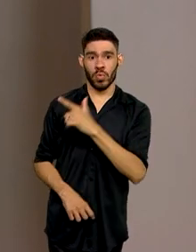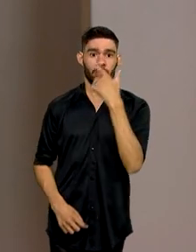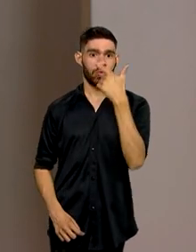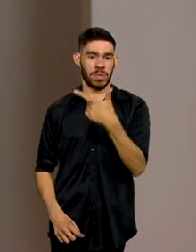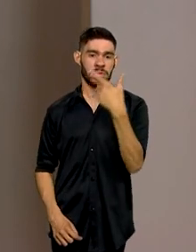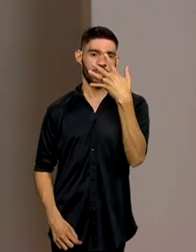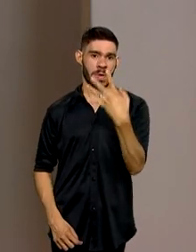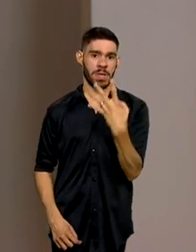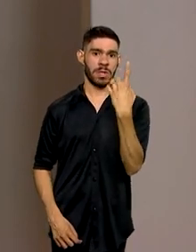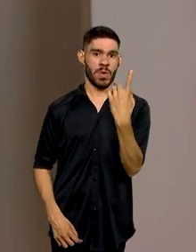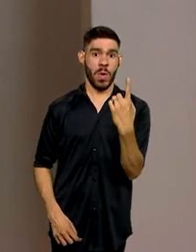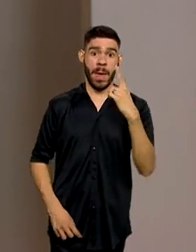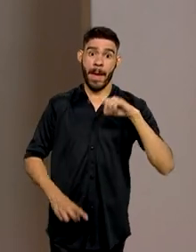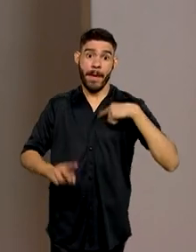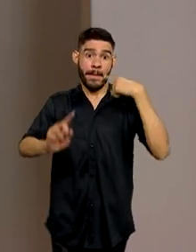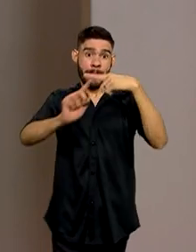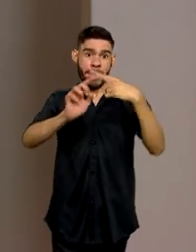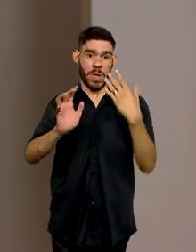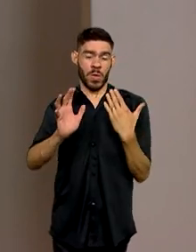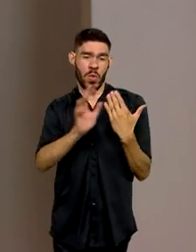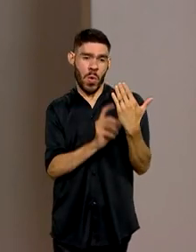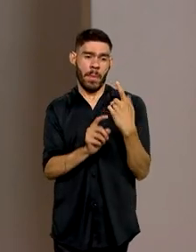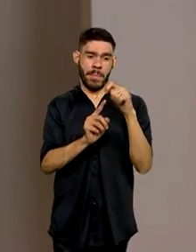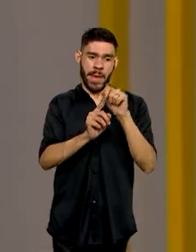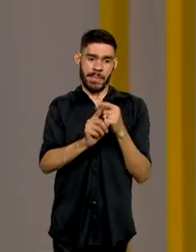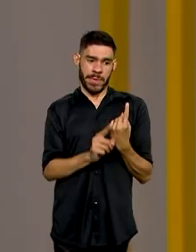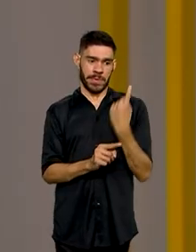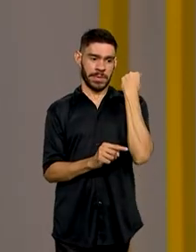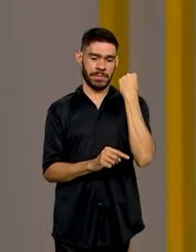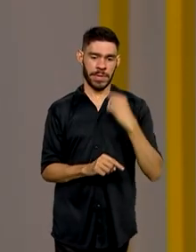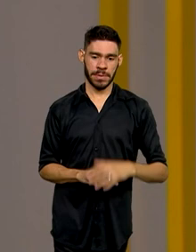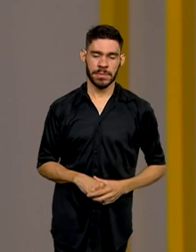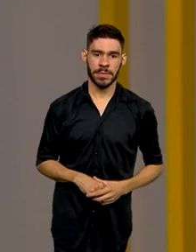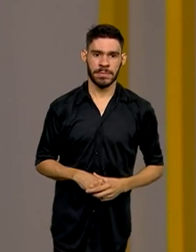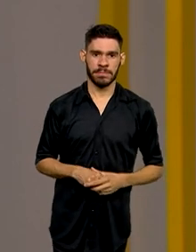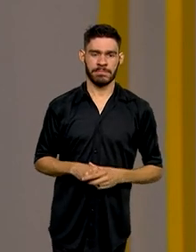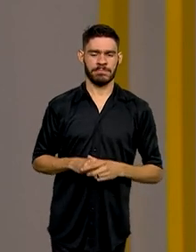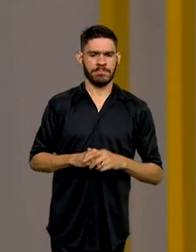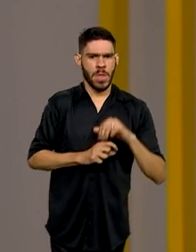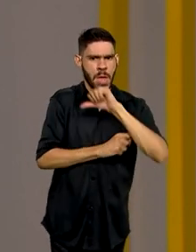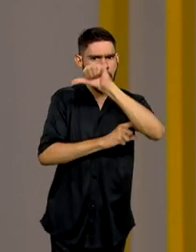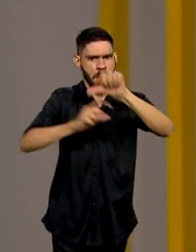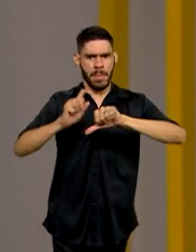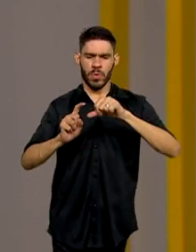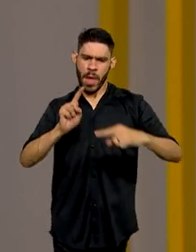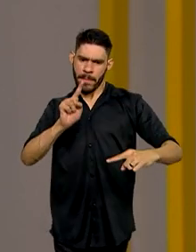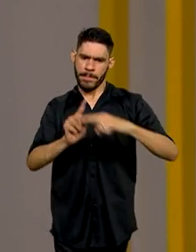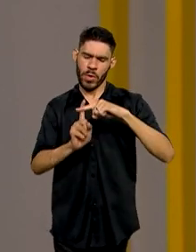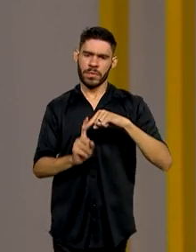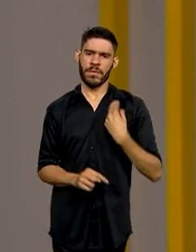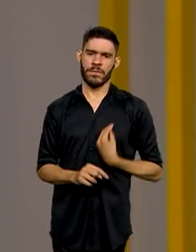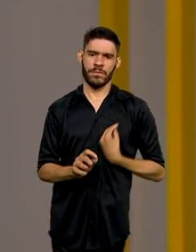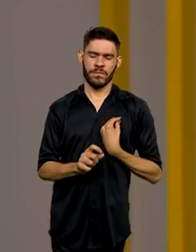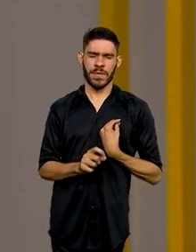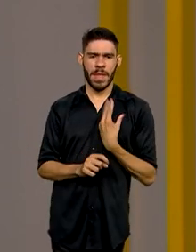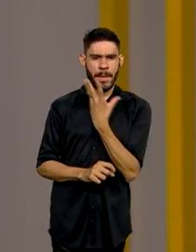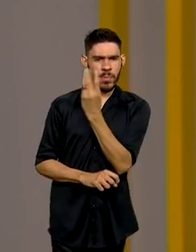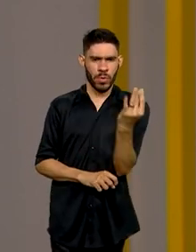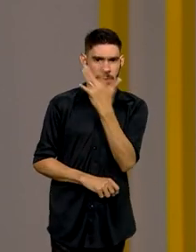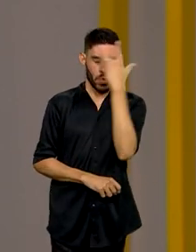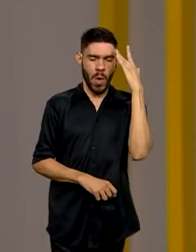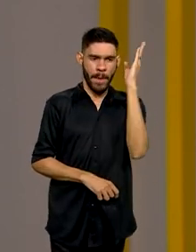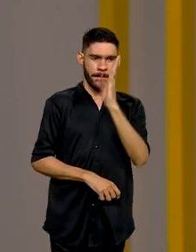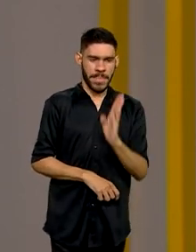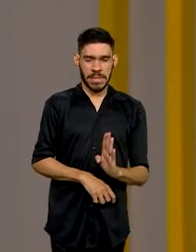241 mil a mais em relação ao mês anterior. E além de impactar de forma positiva a vida de milhões de brasileiras